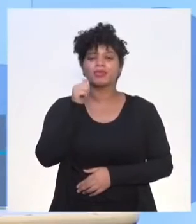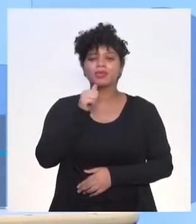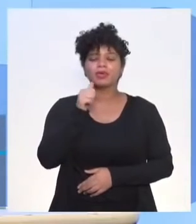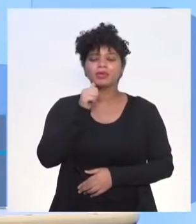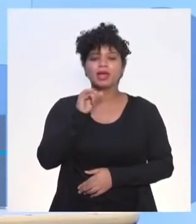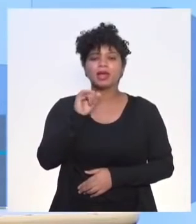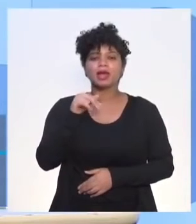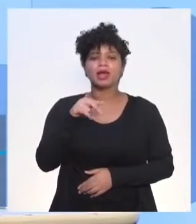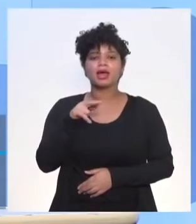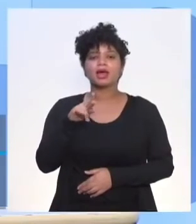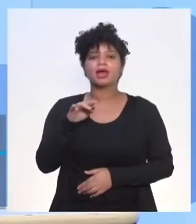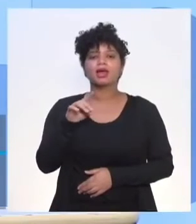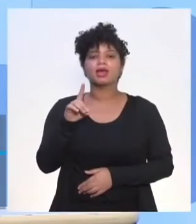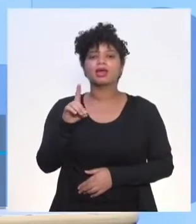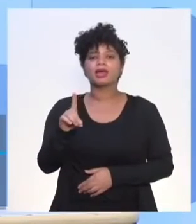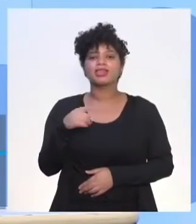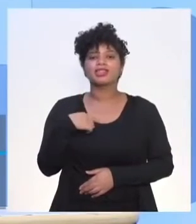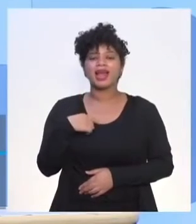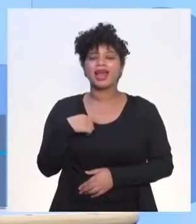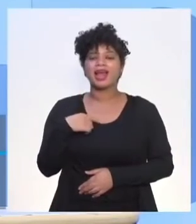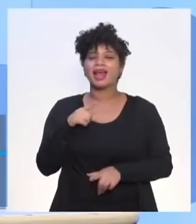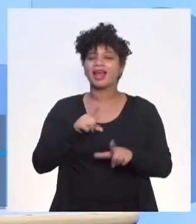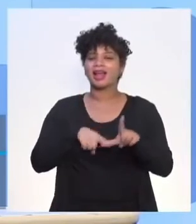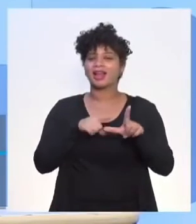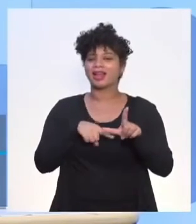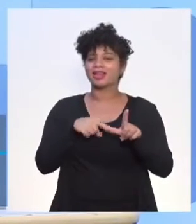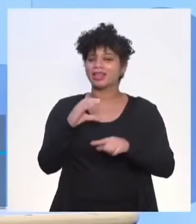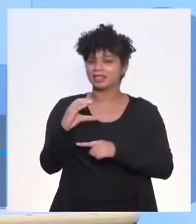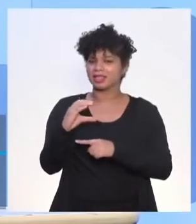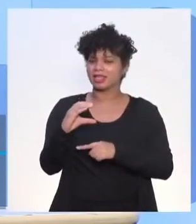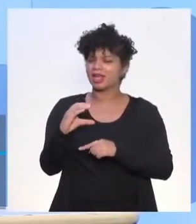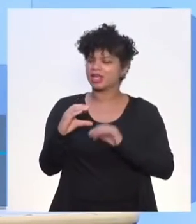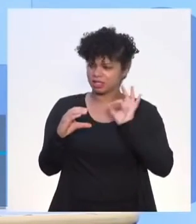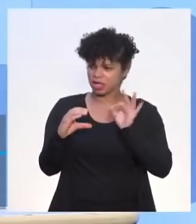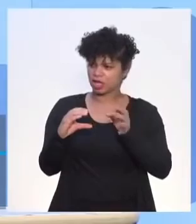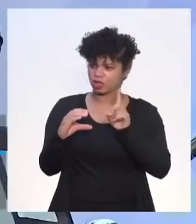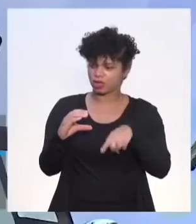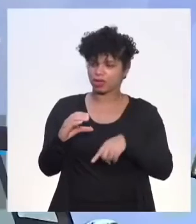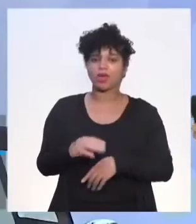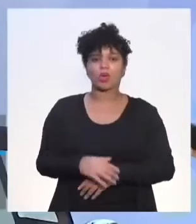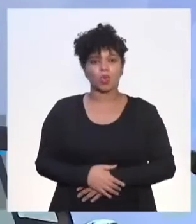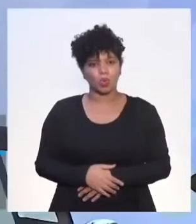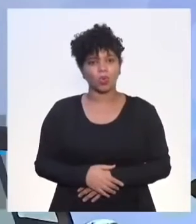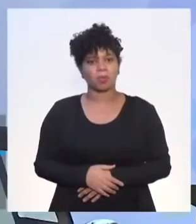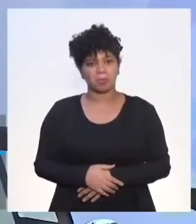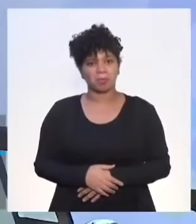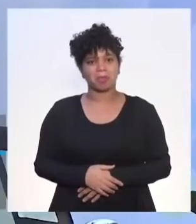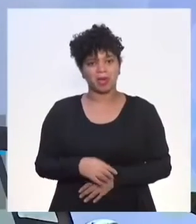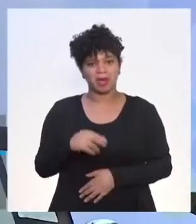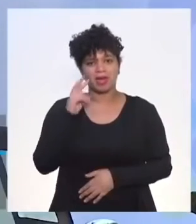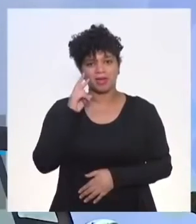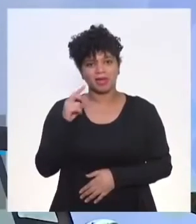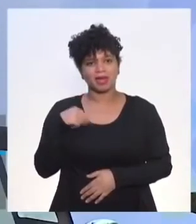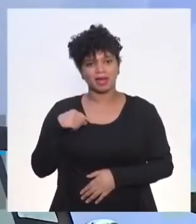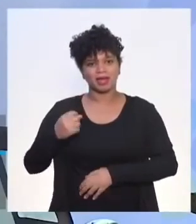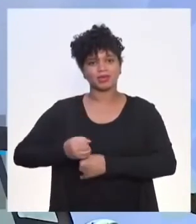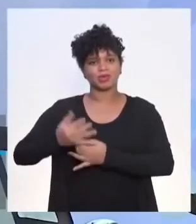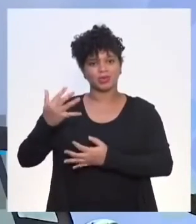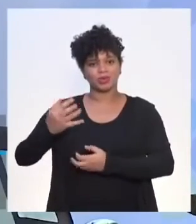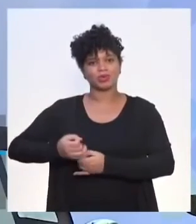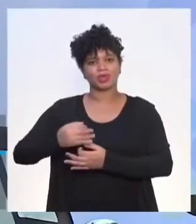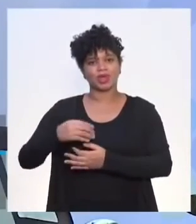da escola Ergília Miceli, que é a letra C. Será que essa é a correta? A galerinha aqui, eu estou acompanhando aqui no chat também,